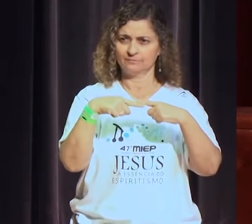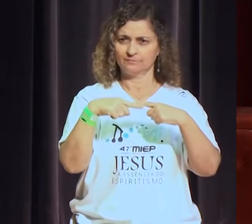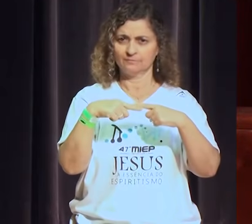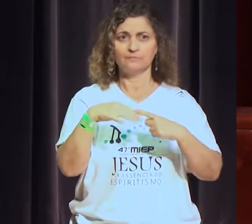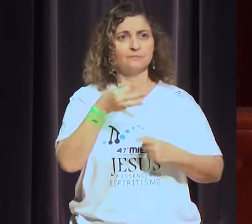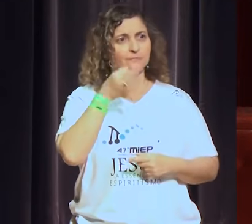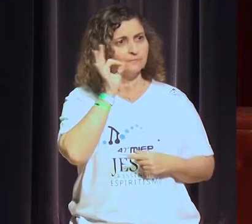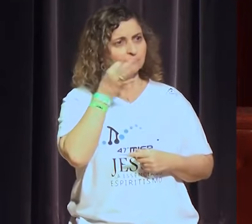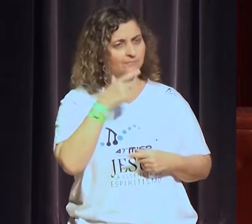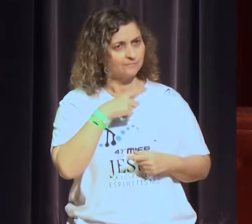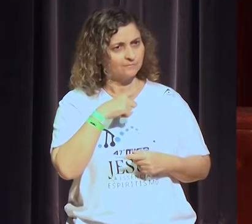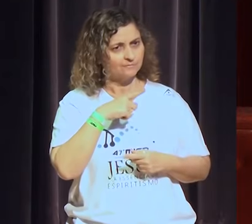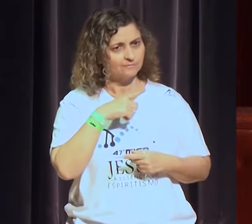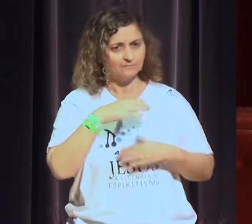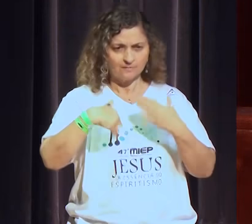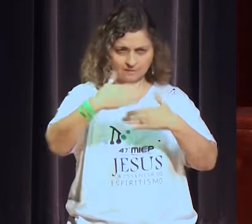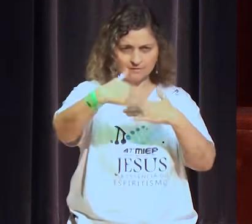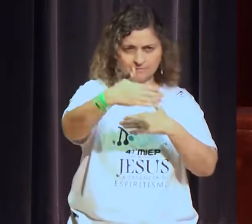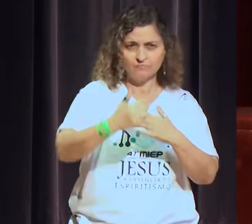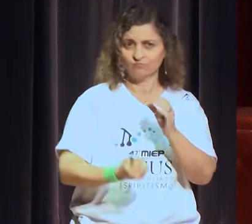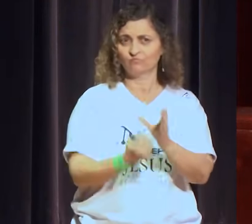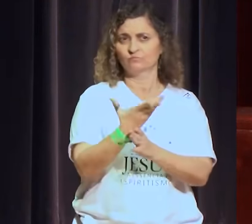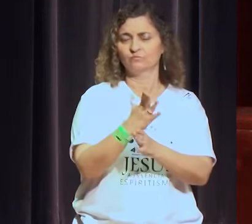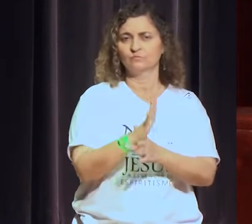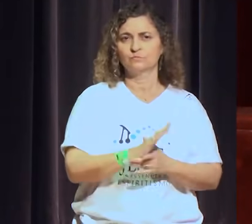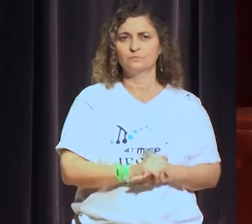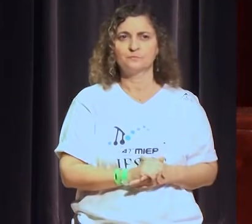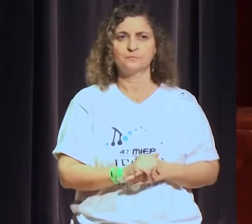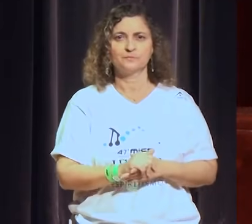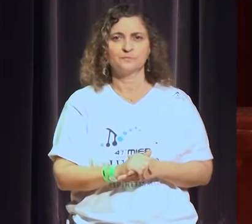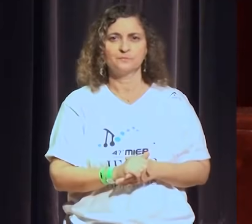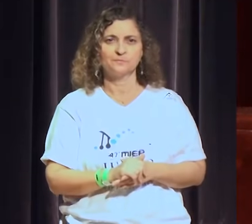Café quântico. Nós vamos tomar daqui a pouquinho.